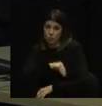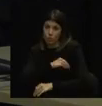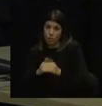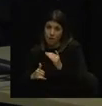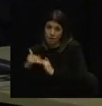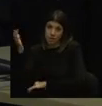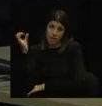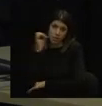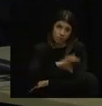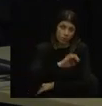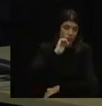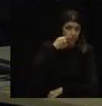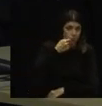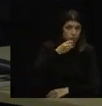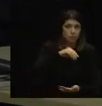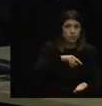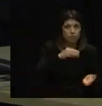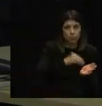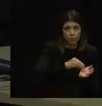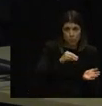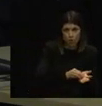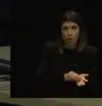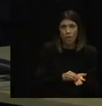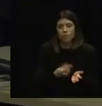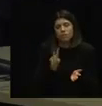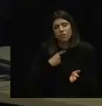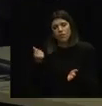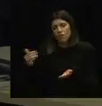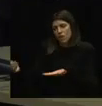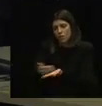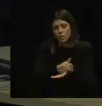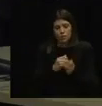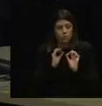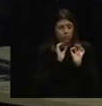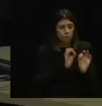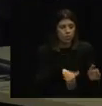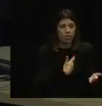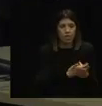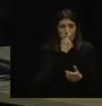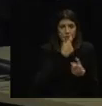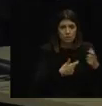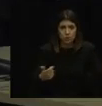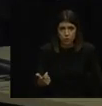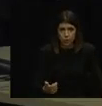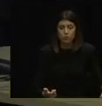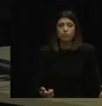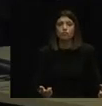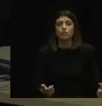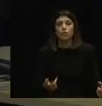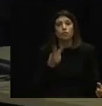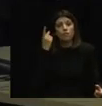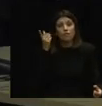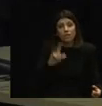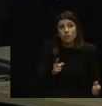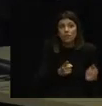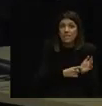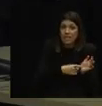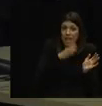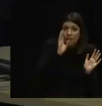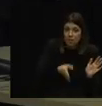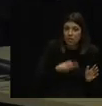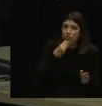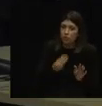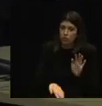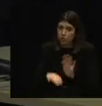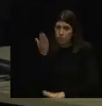elevados, devendo as verbas ser direcionadas para benefícios em prol de todos os municípios, o que é mais justo. Por seu lado,